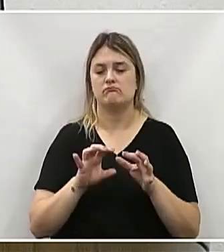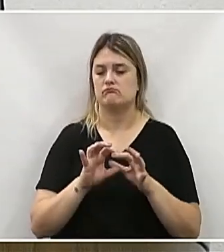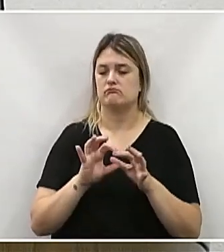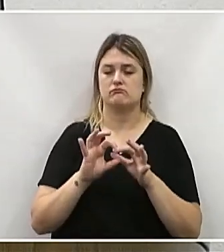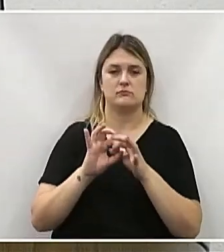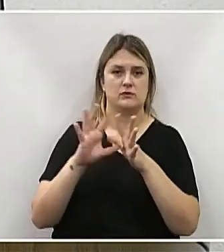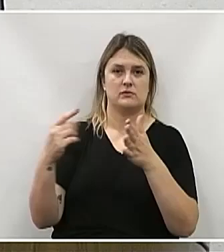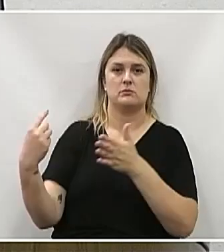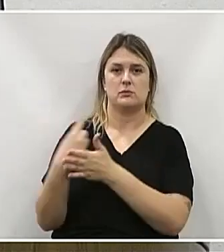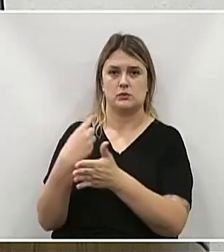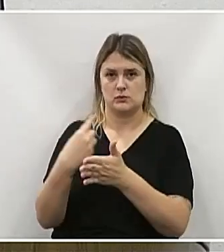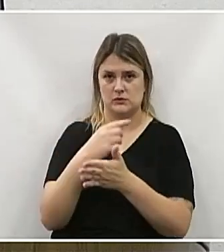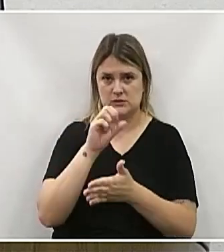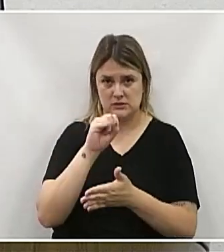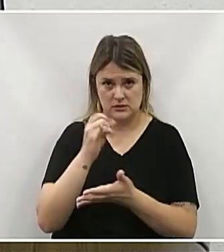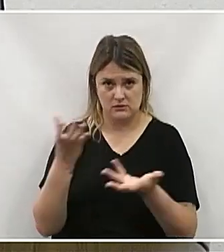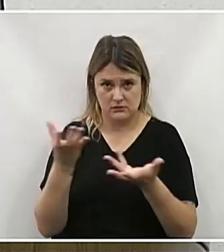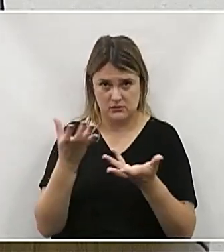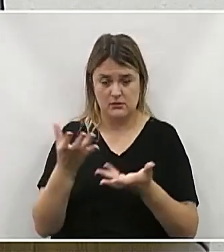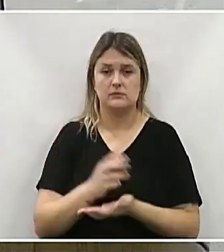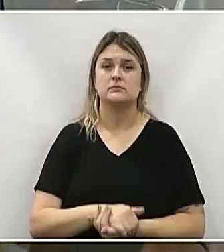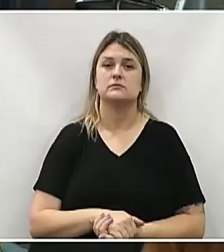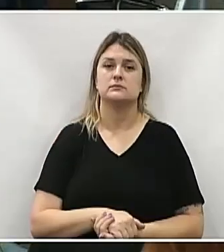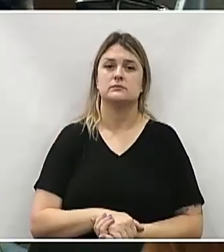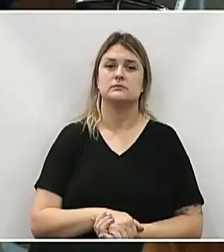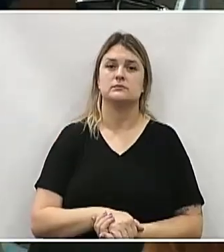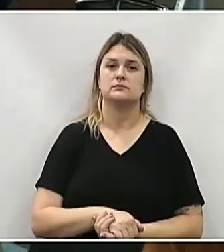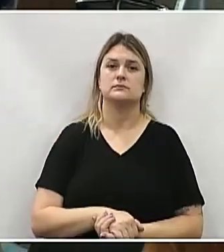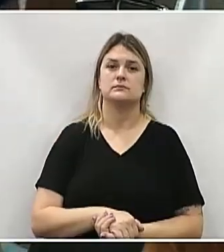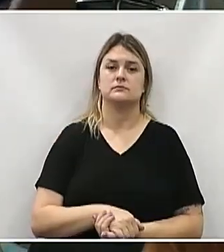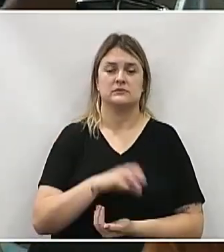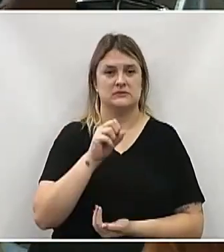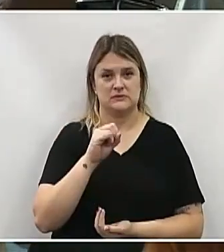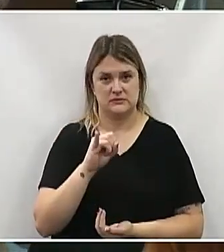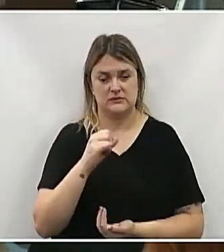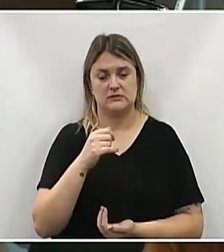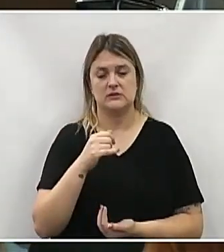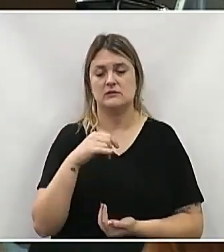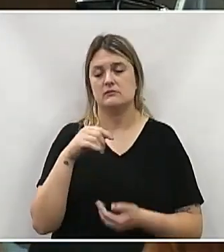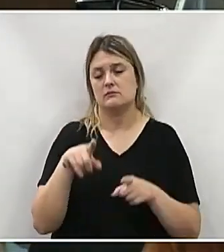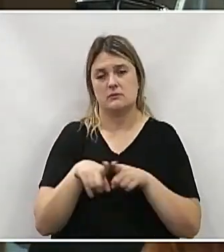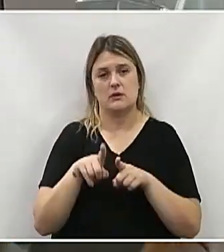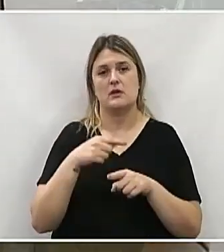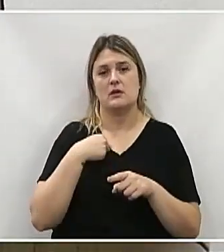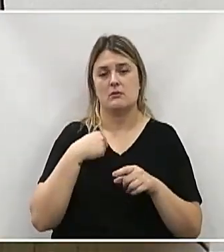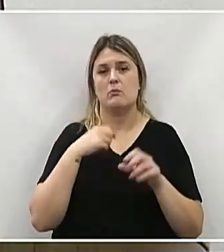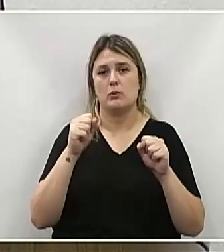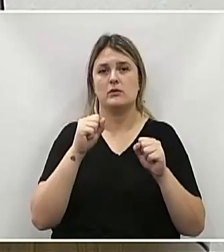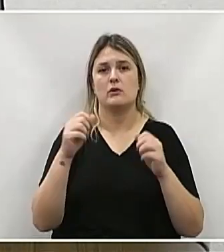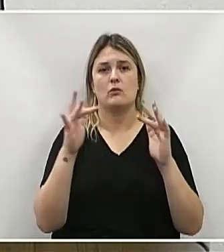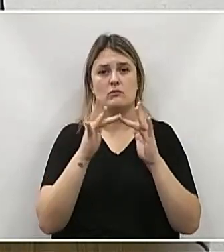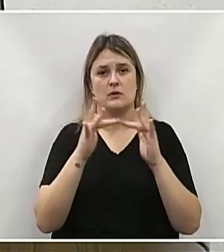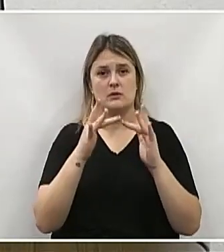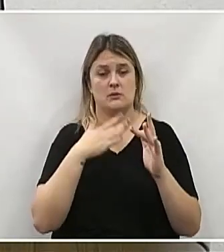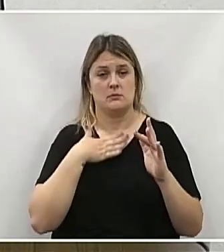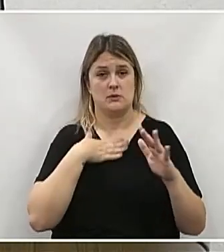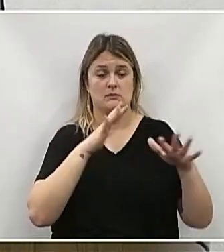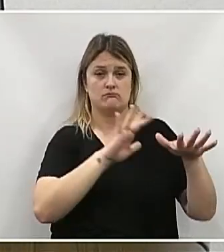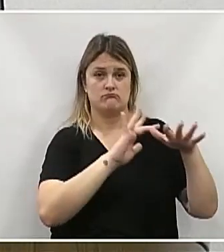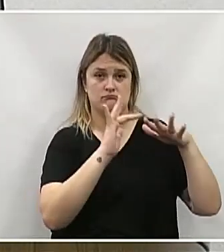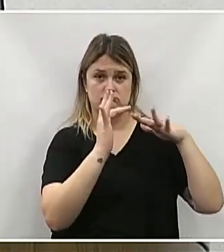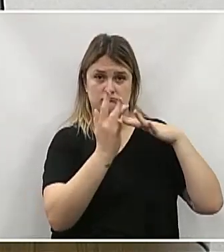para qualquer pergunta se tiver Senão também eu me coloco à disposição nas minhas redes sociais para perguntas